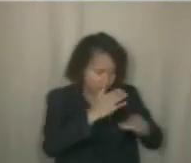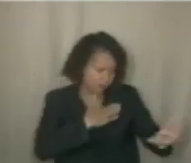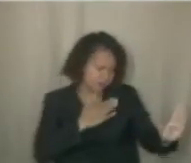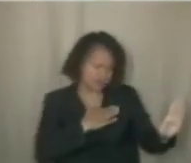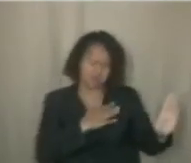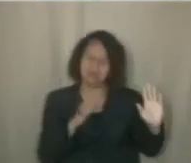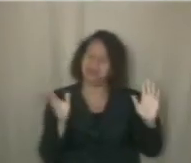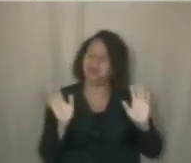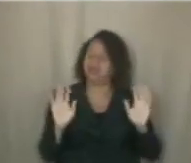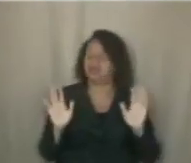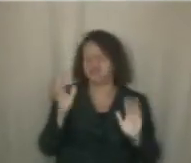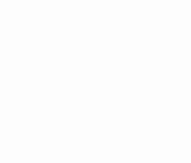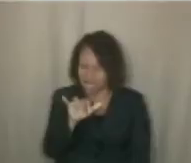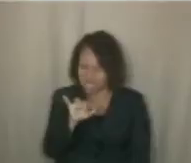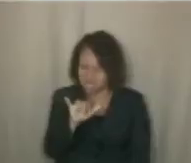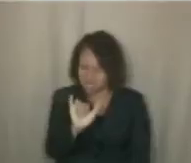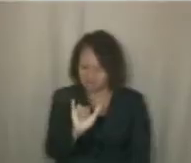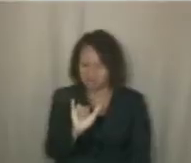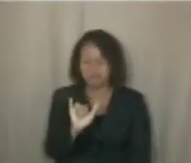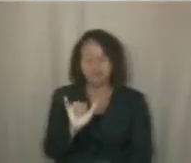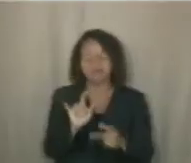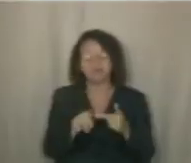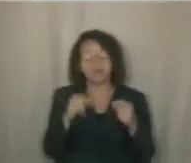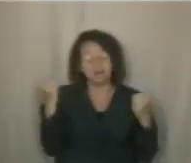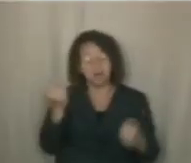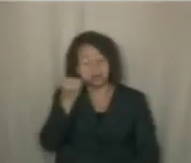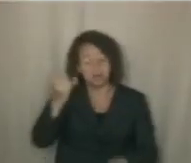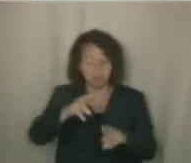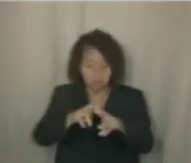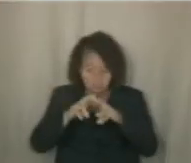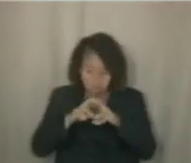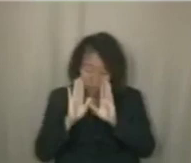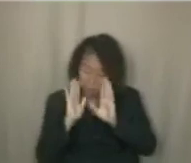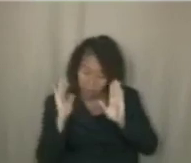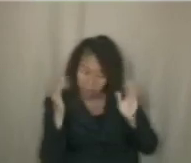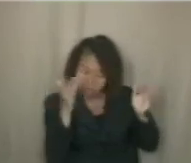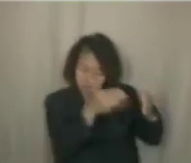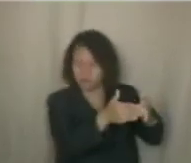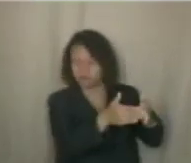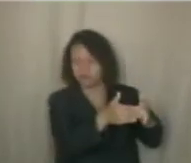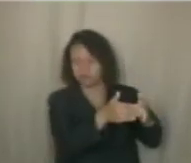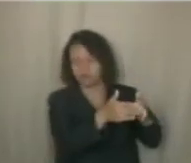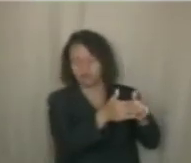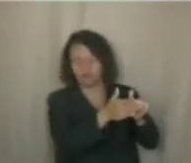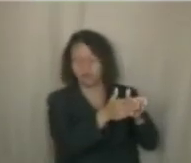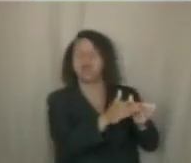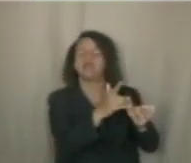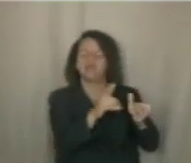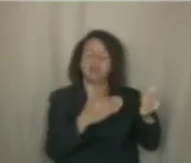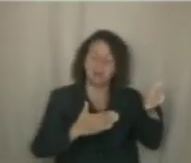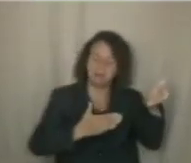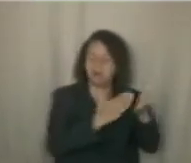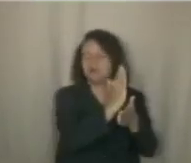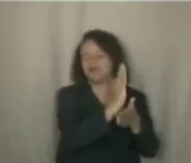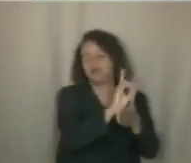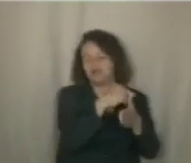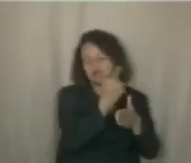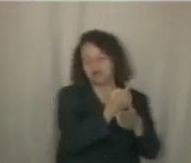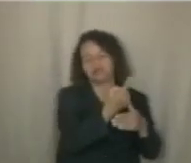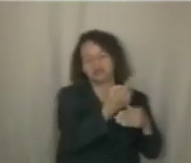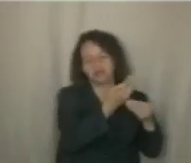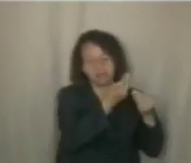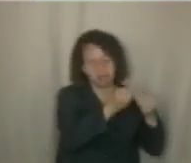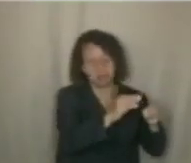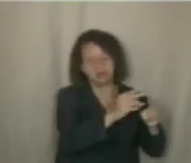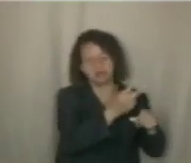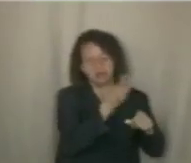Não é bem assim que funciona a gente sabe bem disso é importante que o requerimento sejam específicos direcionados e após aprovado a gente corra para